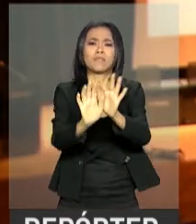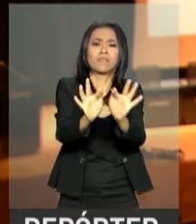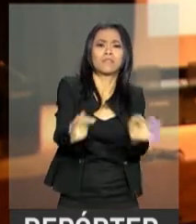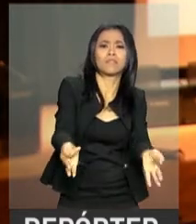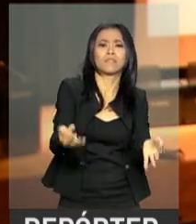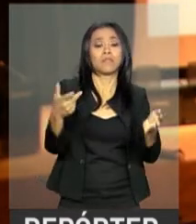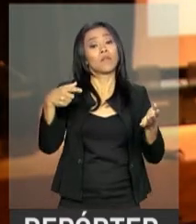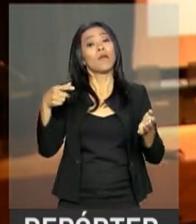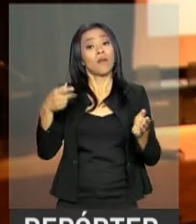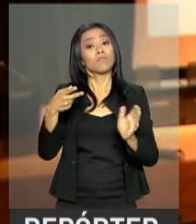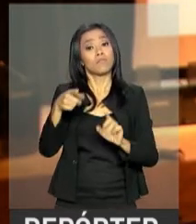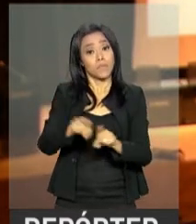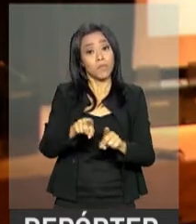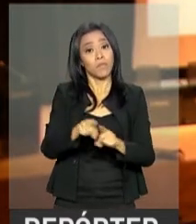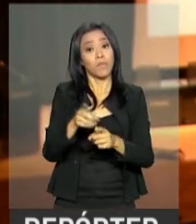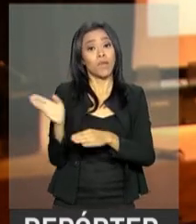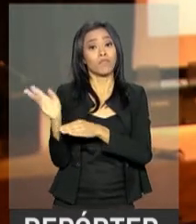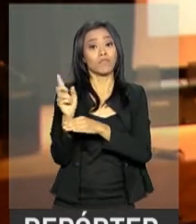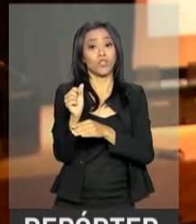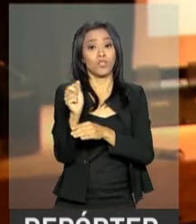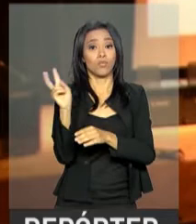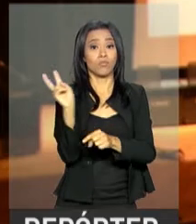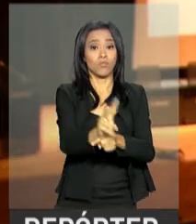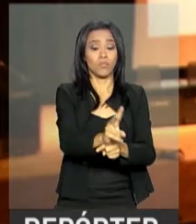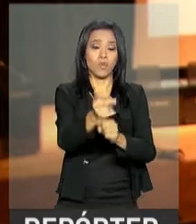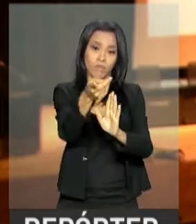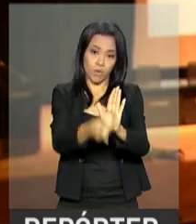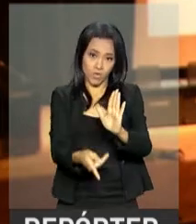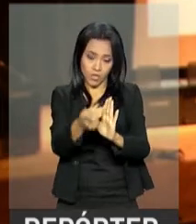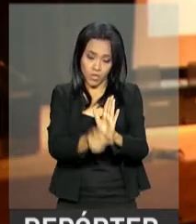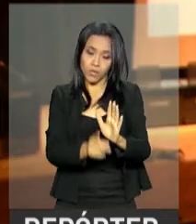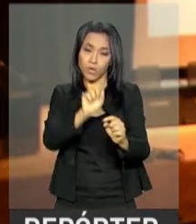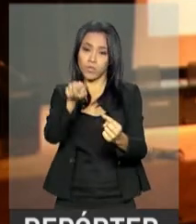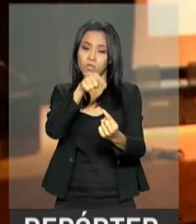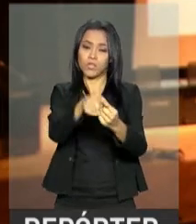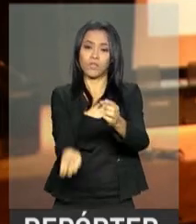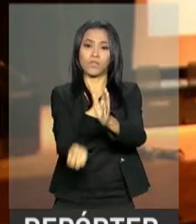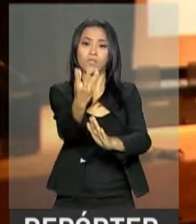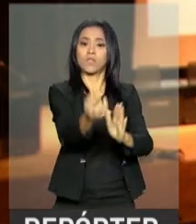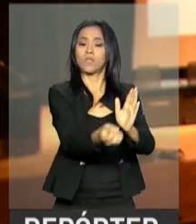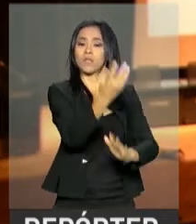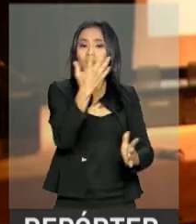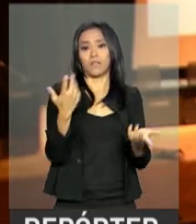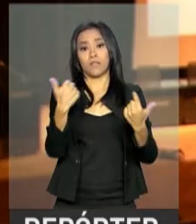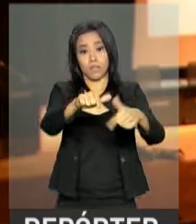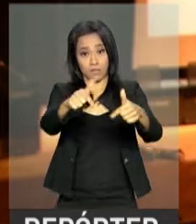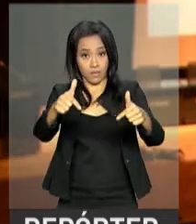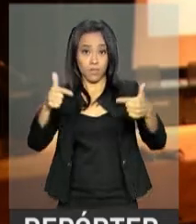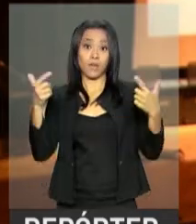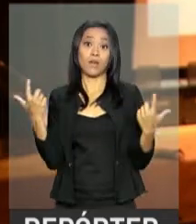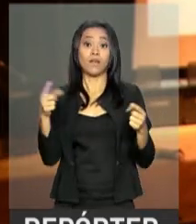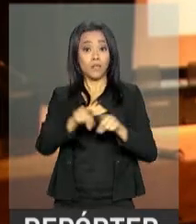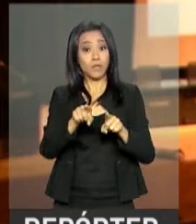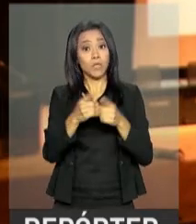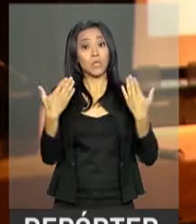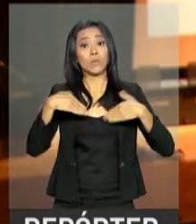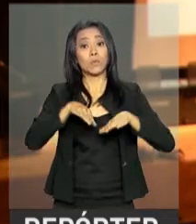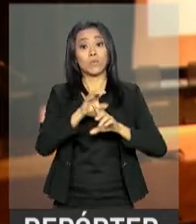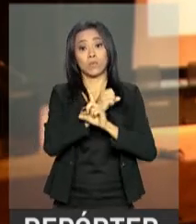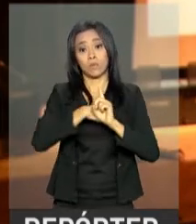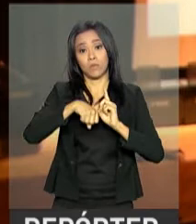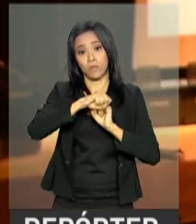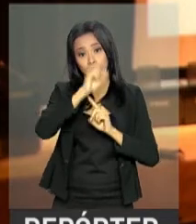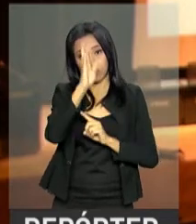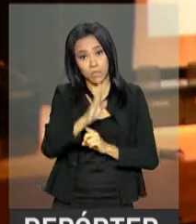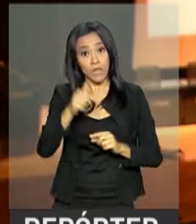por exemplo projetos que levam em conta o potencial de geração de emprego renda e de inclusão social para o país neste ano o banco